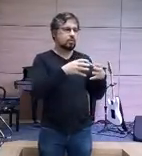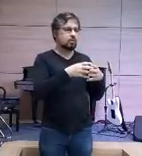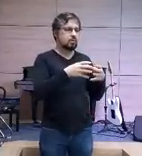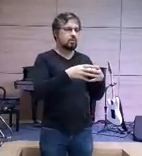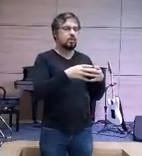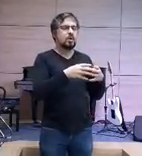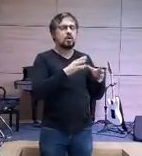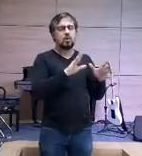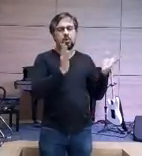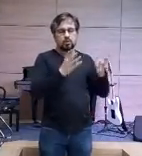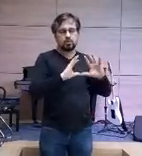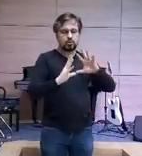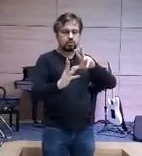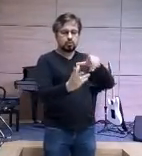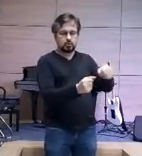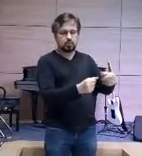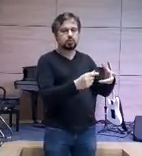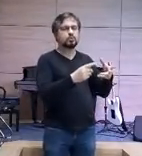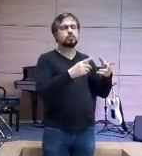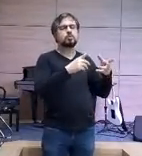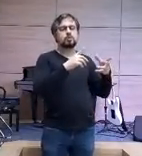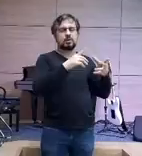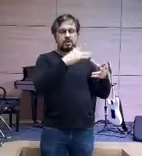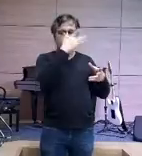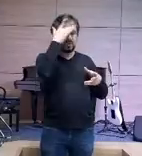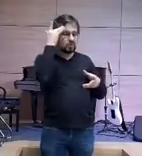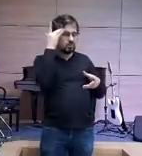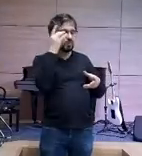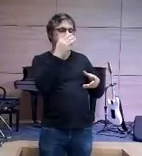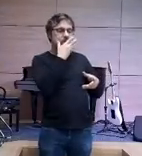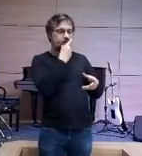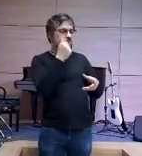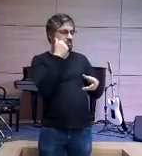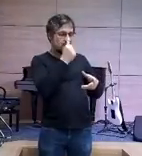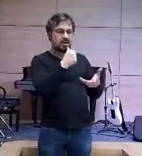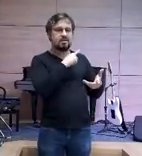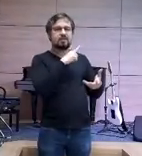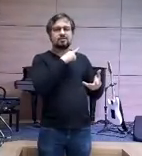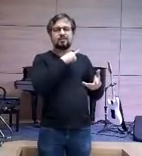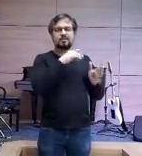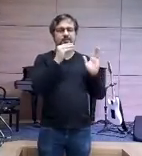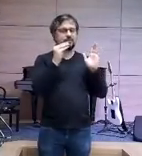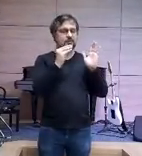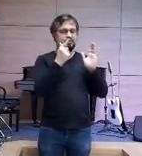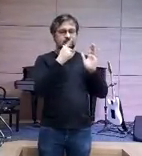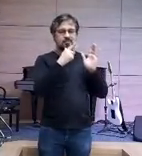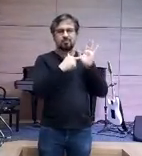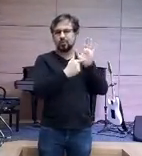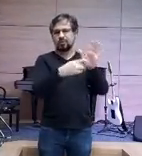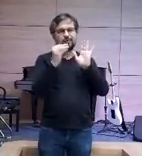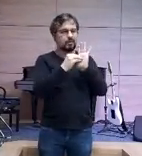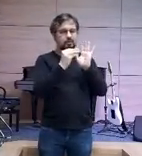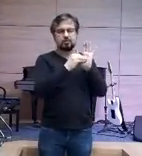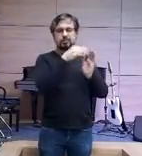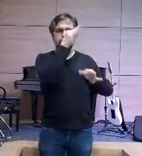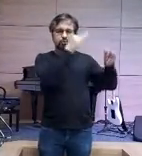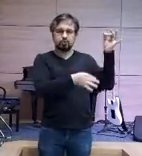tem dominado muitos homens e mulheres com uma falta de Justiça